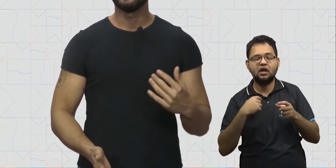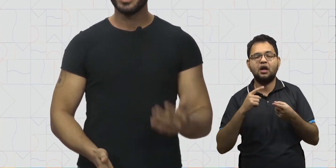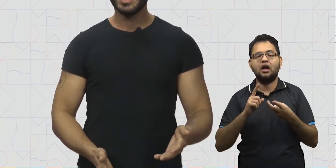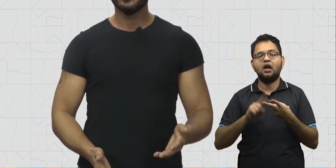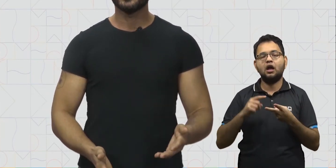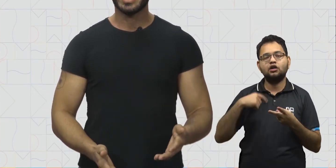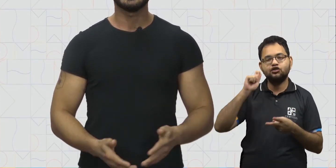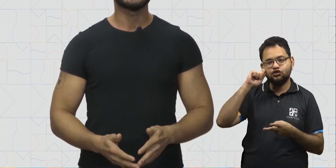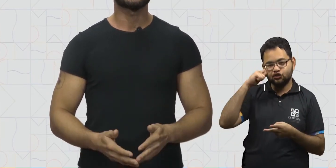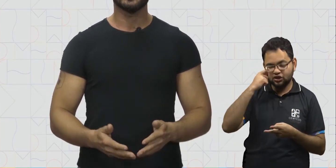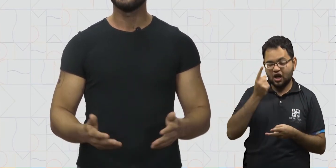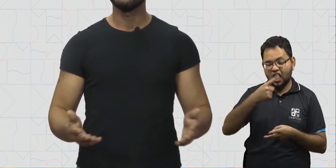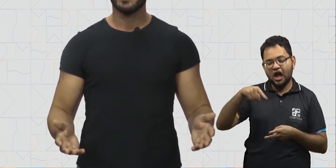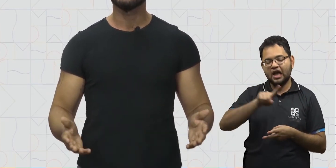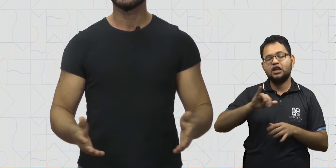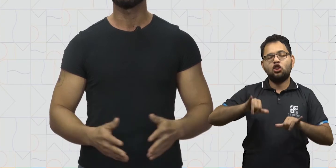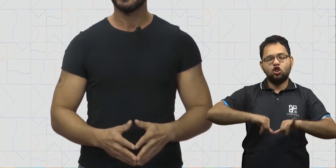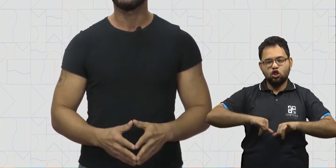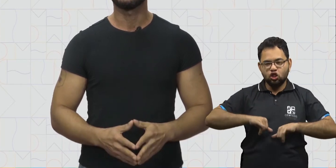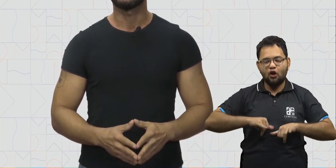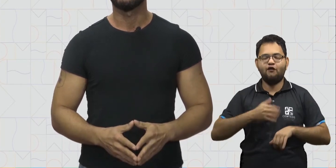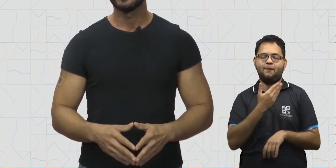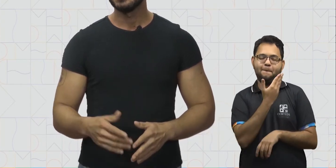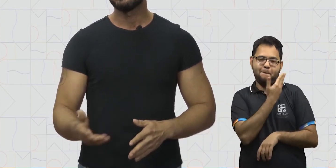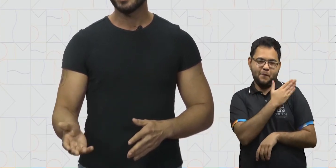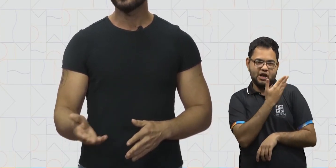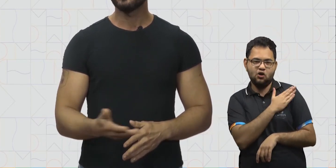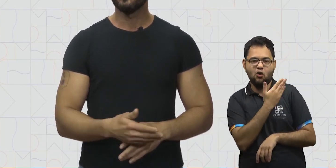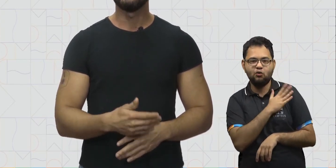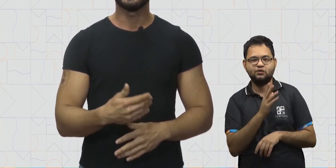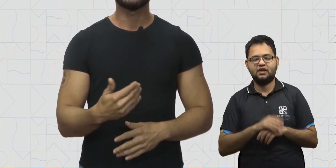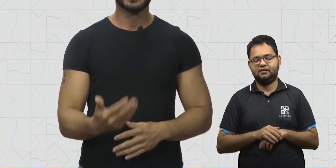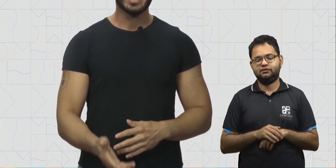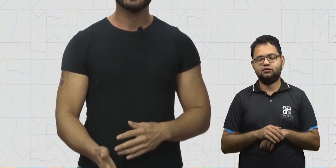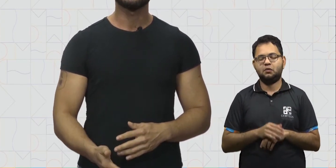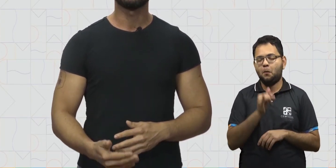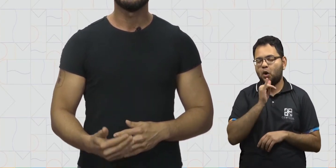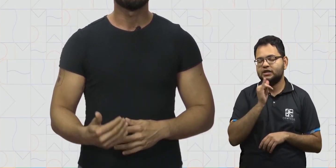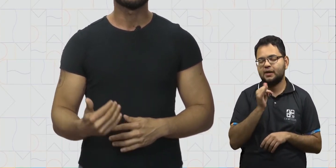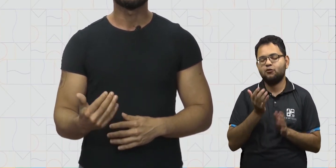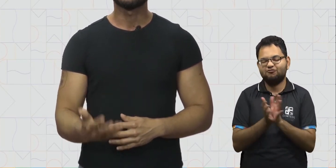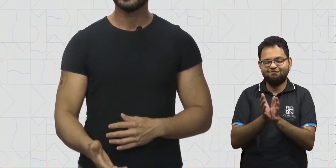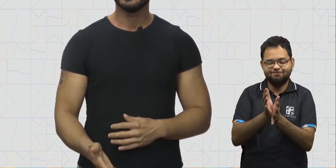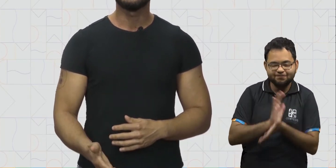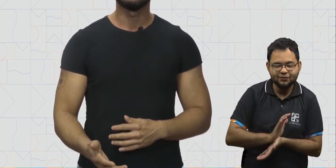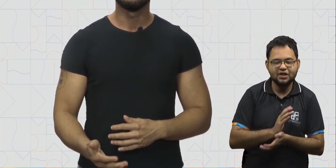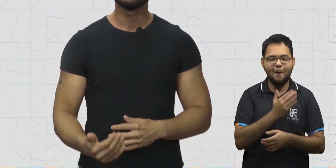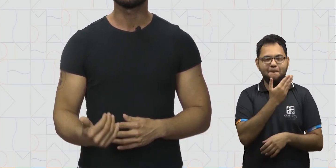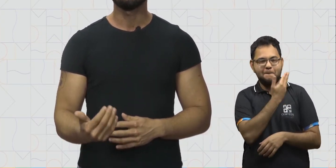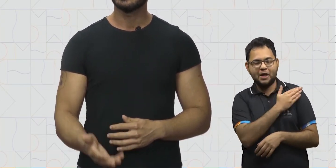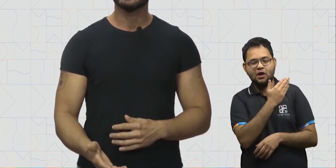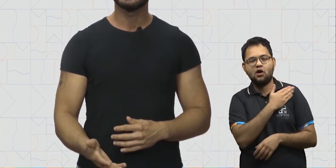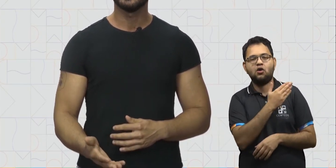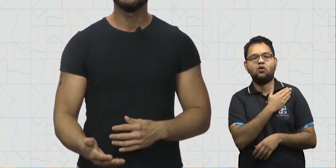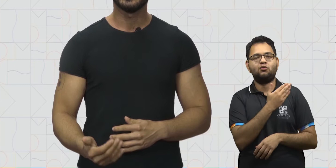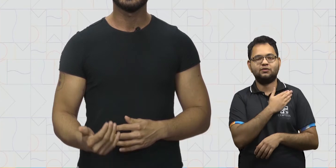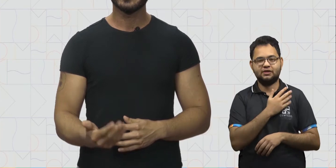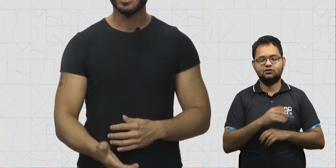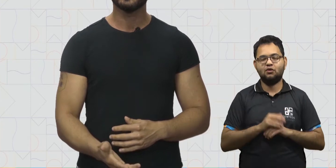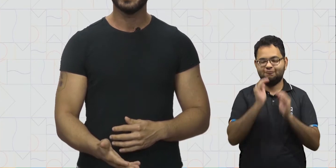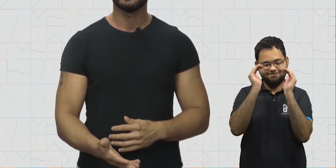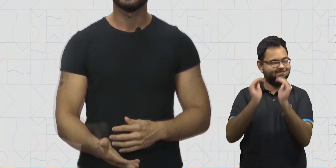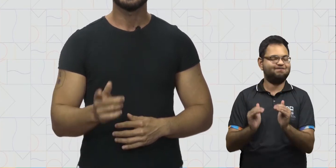indígenas quanto negros ainda sofrem vários aspectos, tais como descaso, preconceito, discriminação